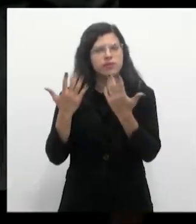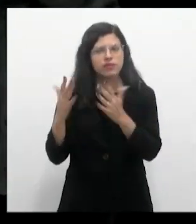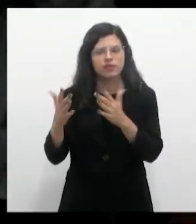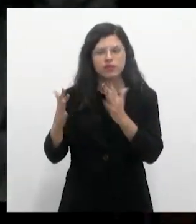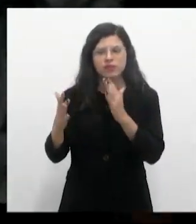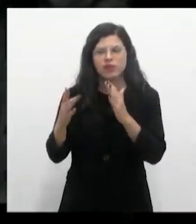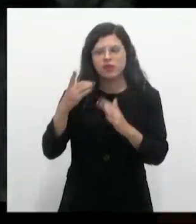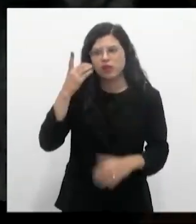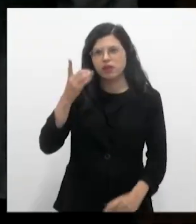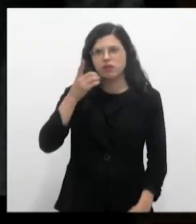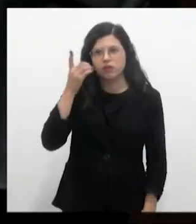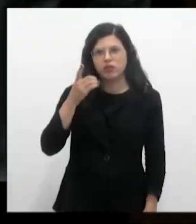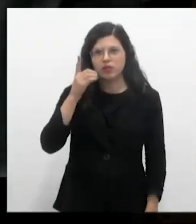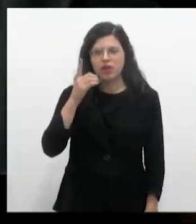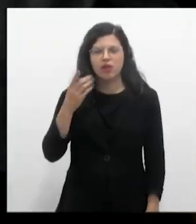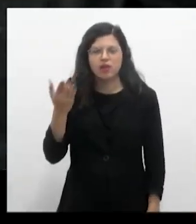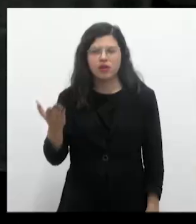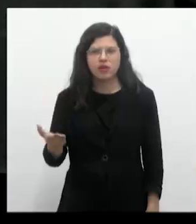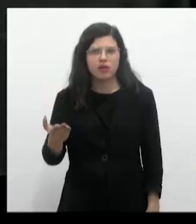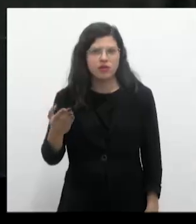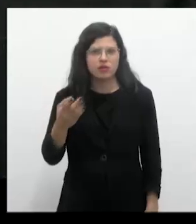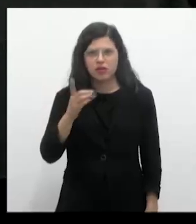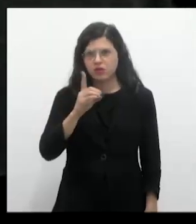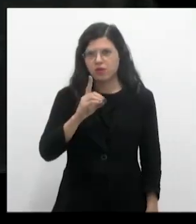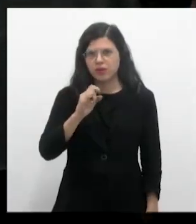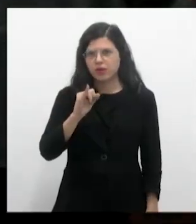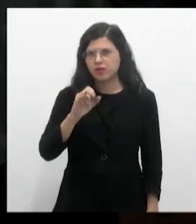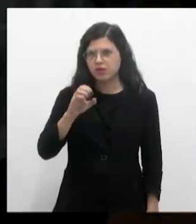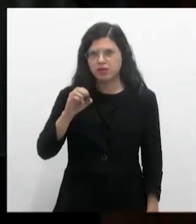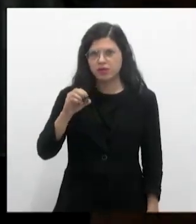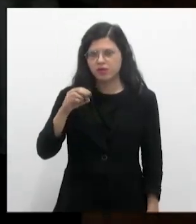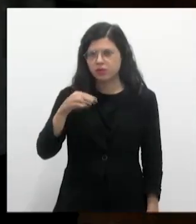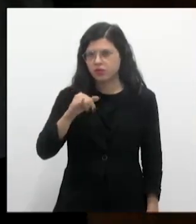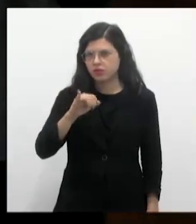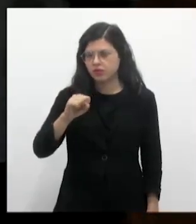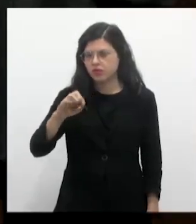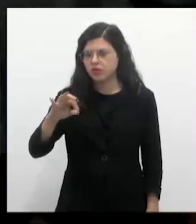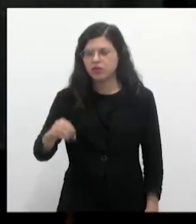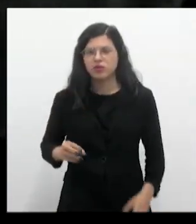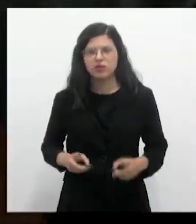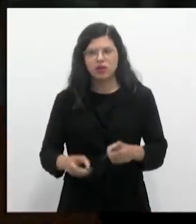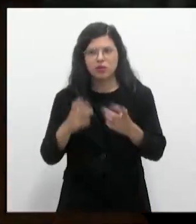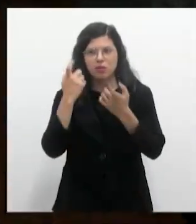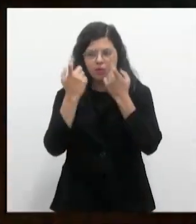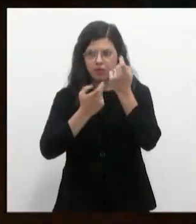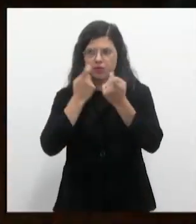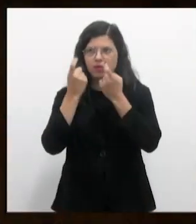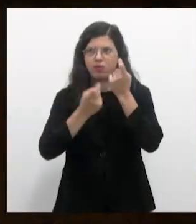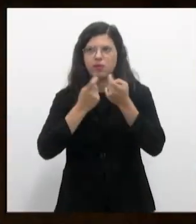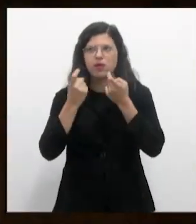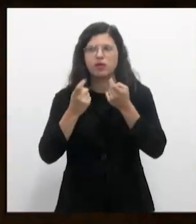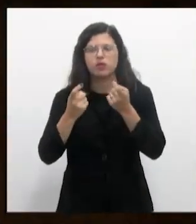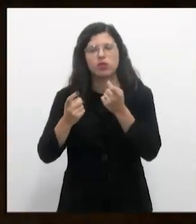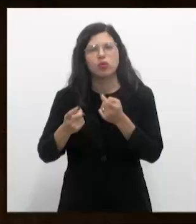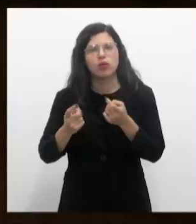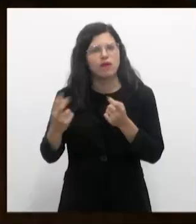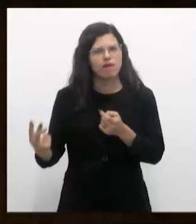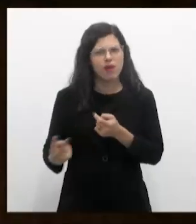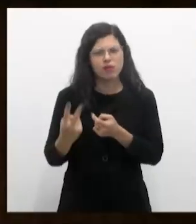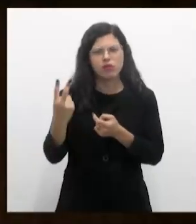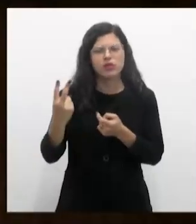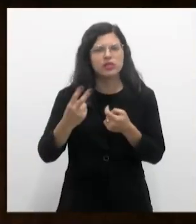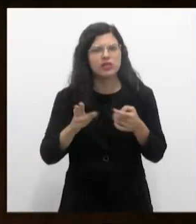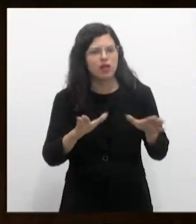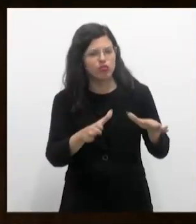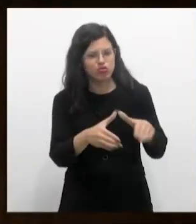aqui presente, que está sempre preocupado em valorizar os blocos carnavalescos,